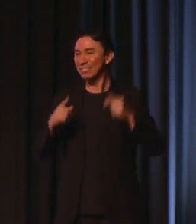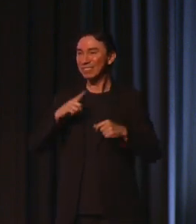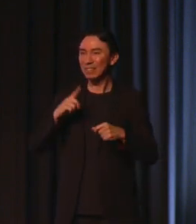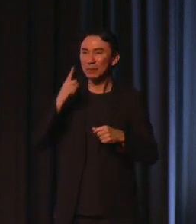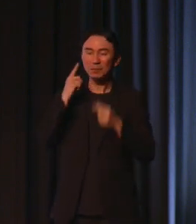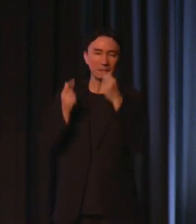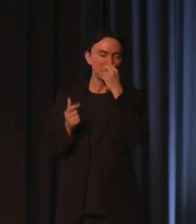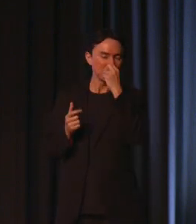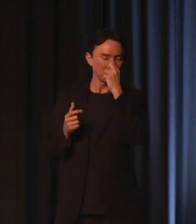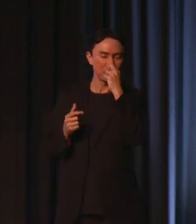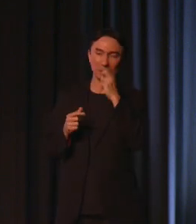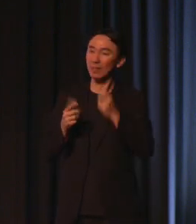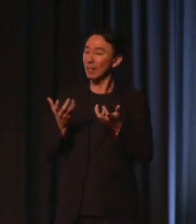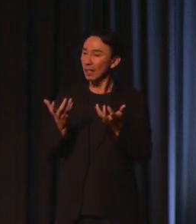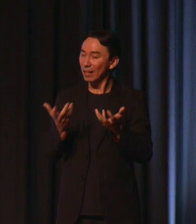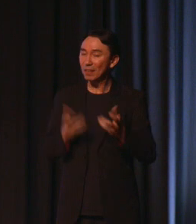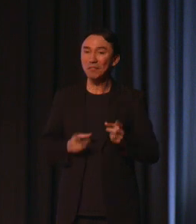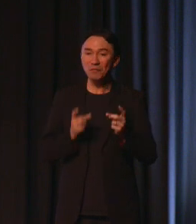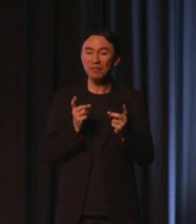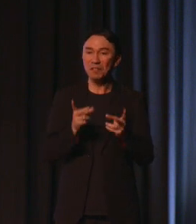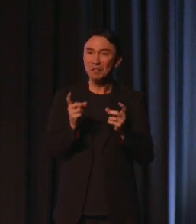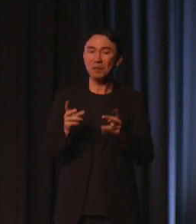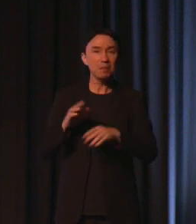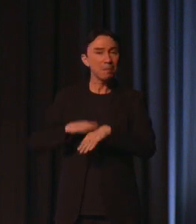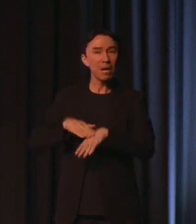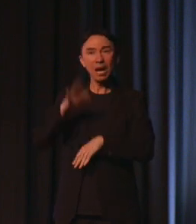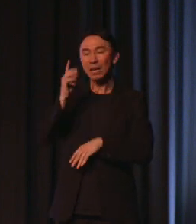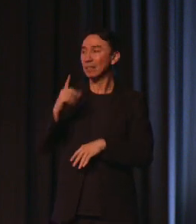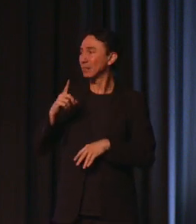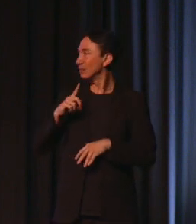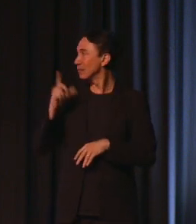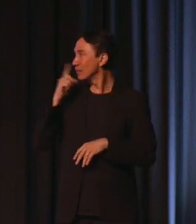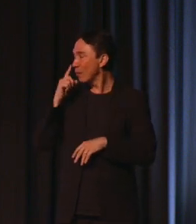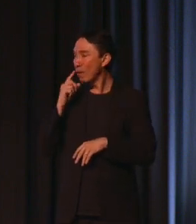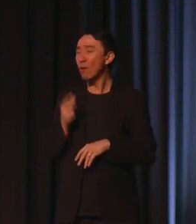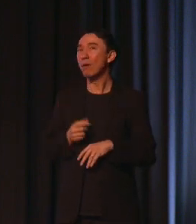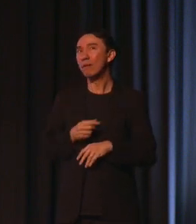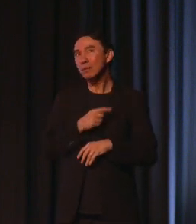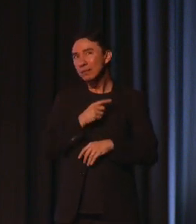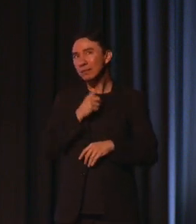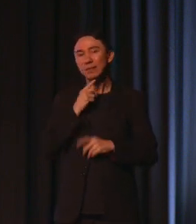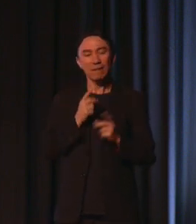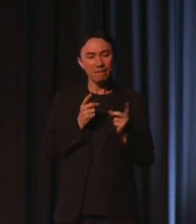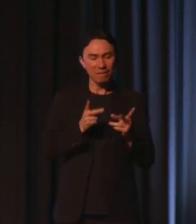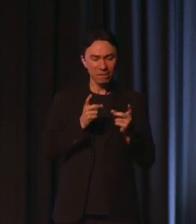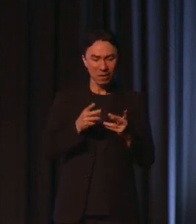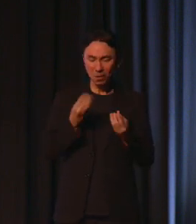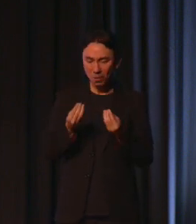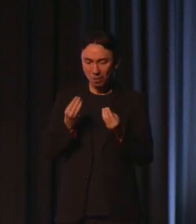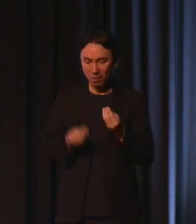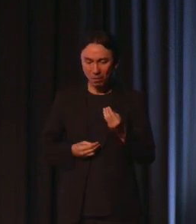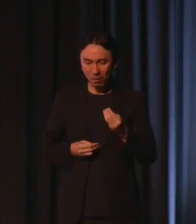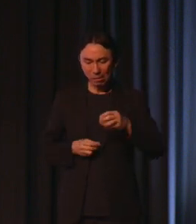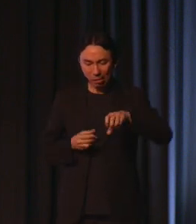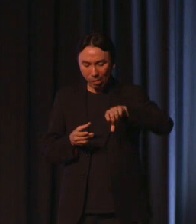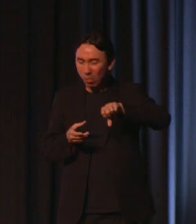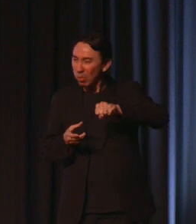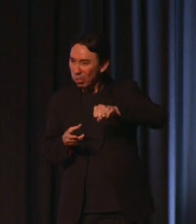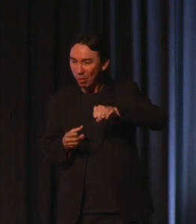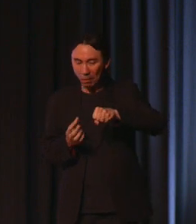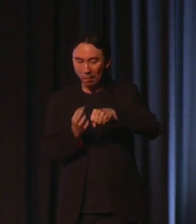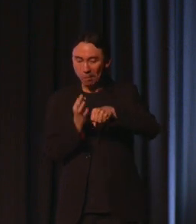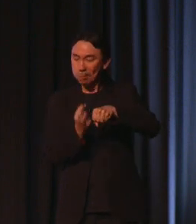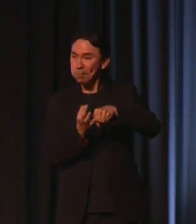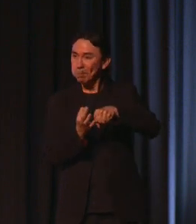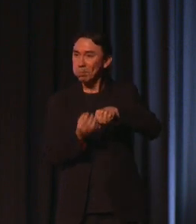Lever, ela queria aumentar as vendas, e um vendedor, ele foi lá e teve a ideia de aumentar a boca do tubo da pasta de dente para